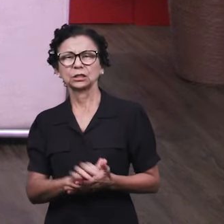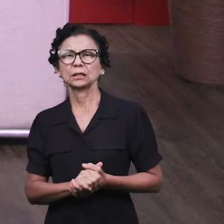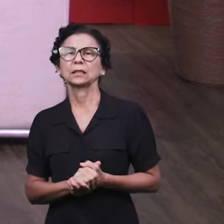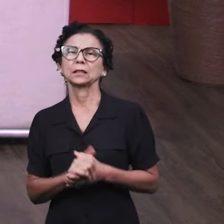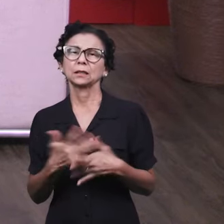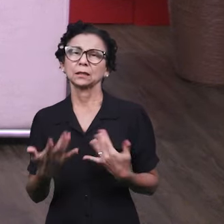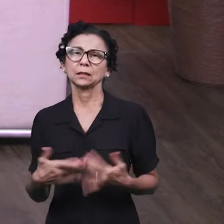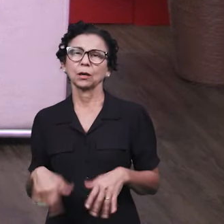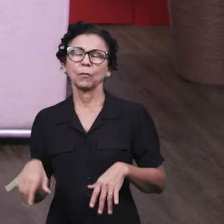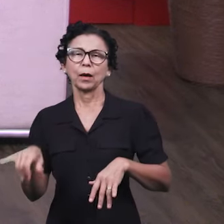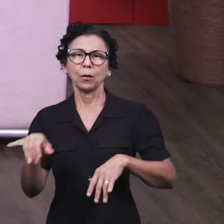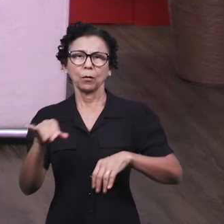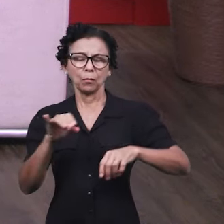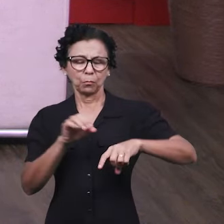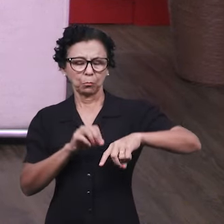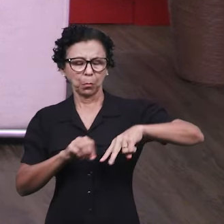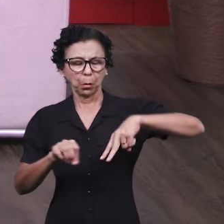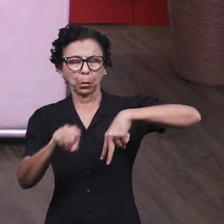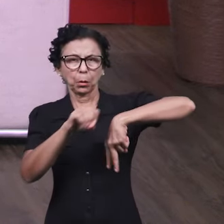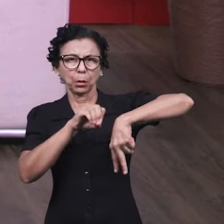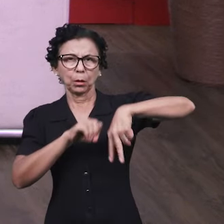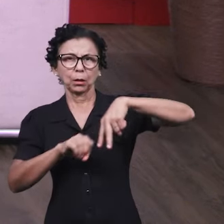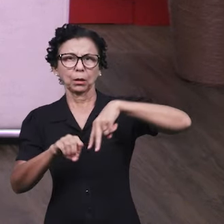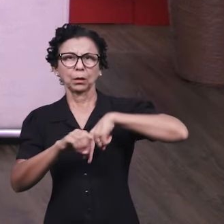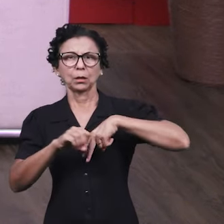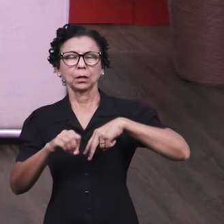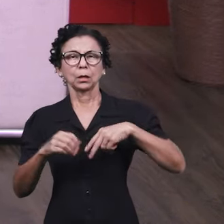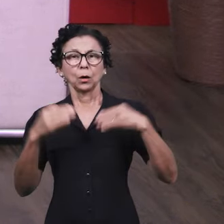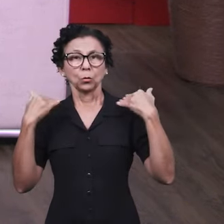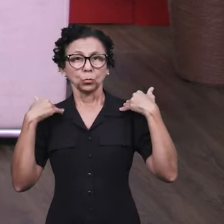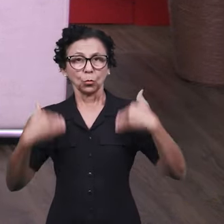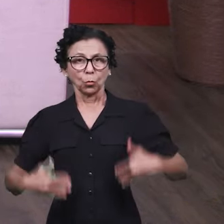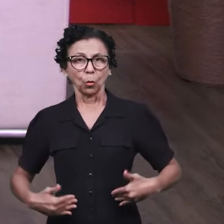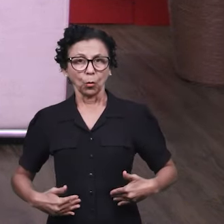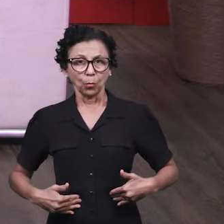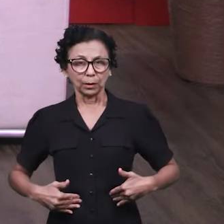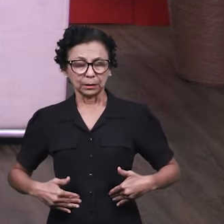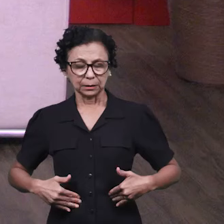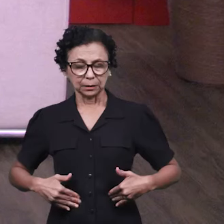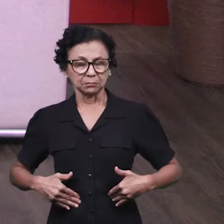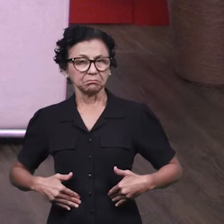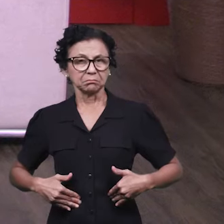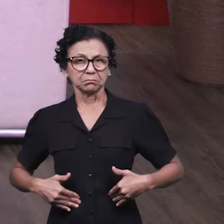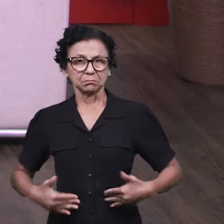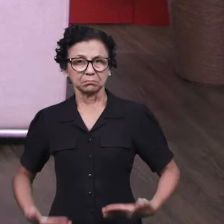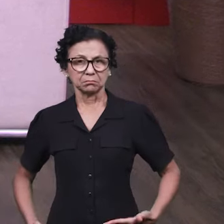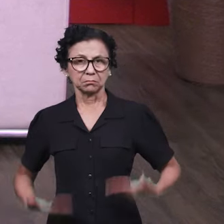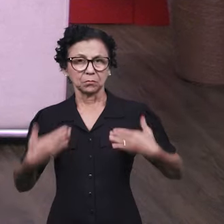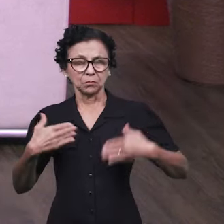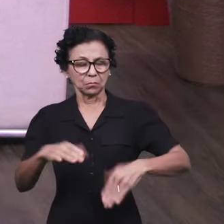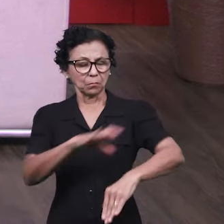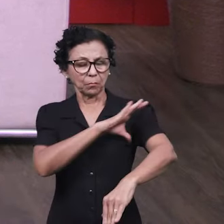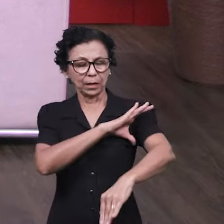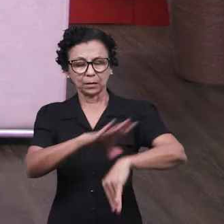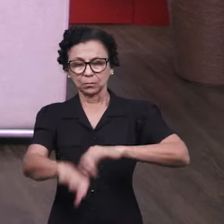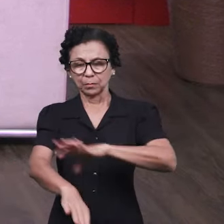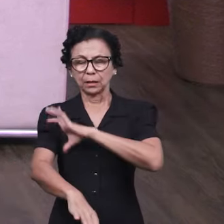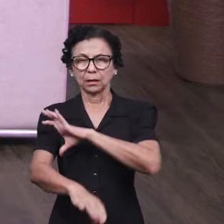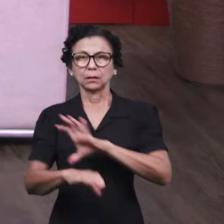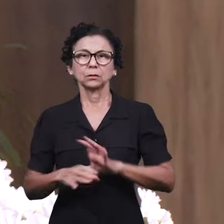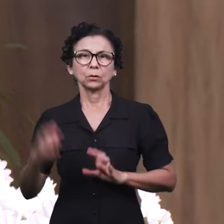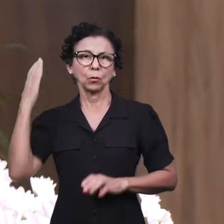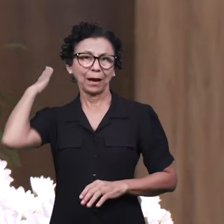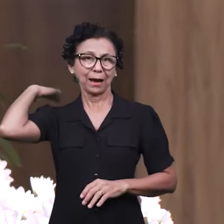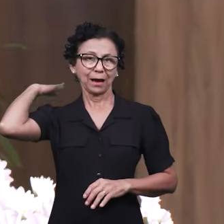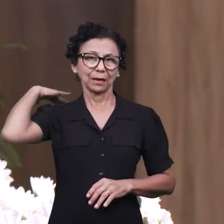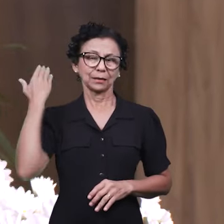tanto na parte da frente Quanto na parte de trás e a gente trouxe esse assunto aqui hoje por quê Porque a Micaela ela foi diagnosticada de